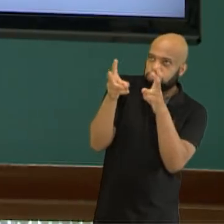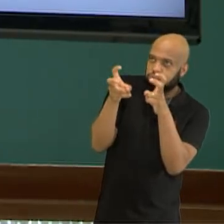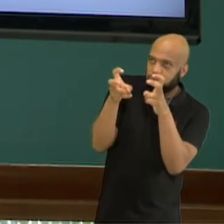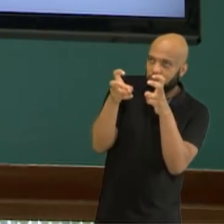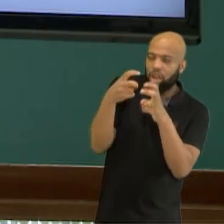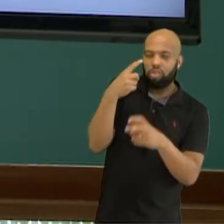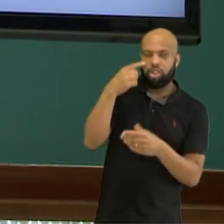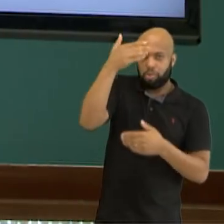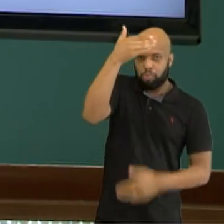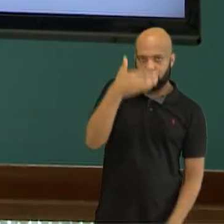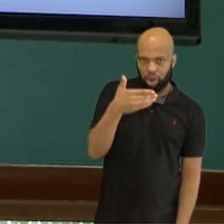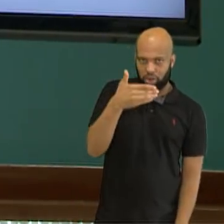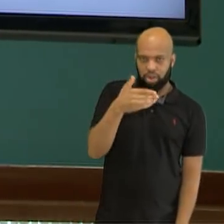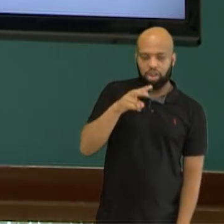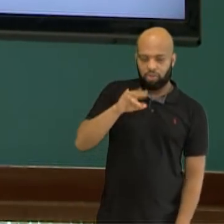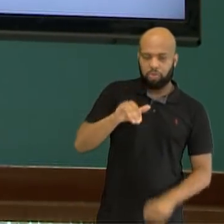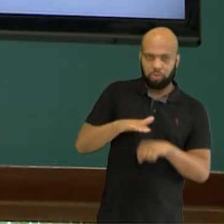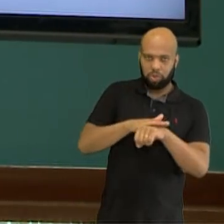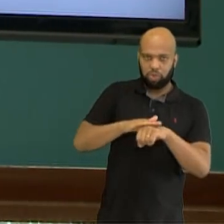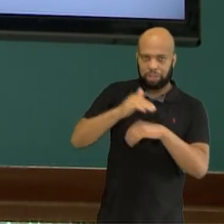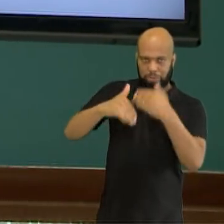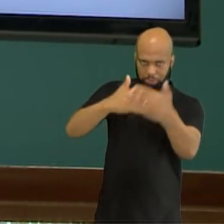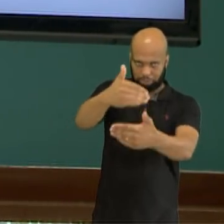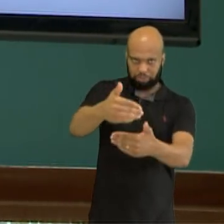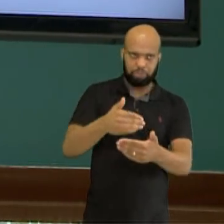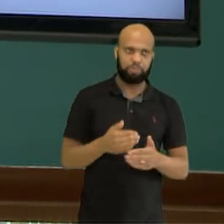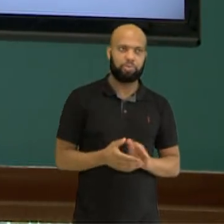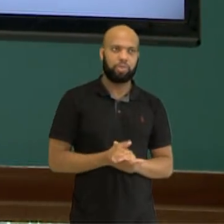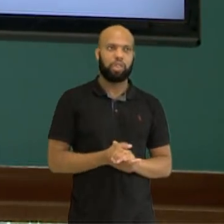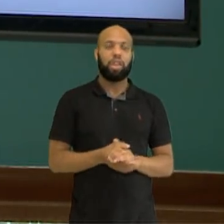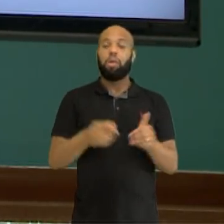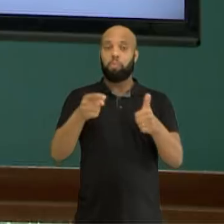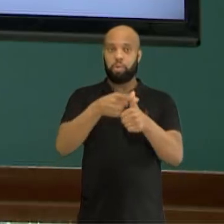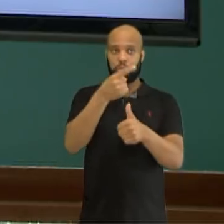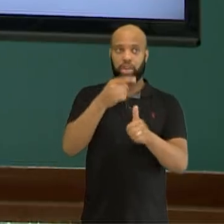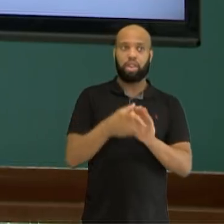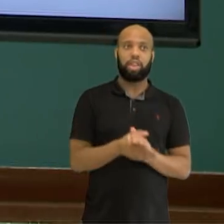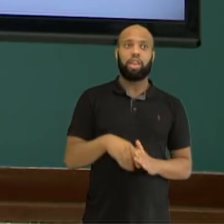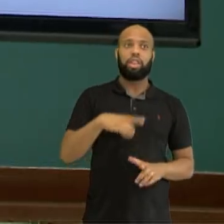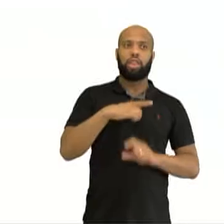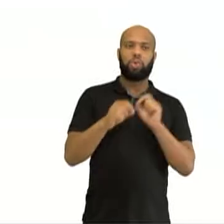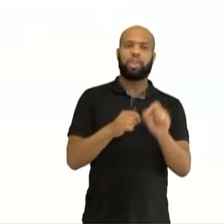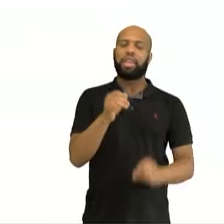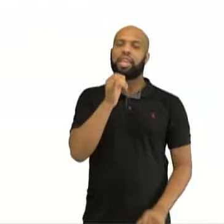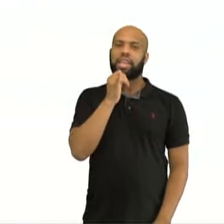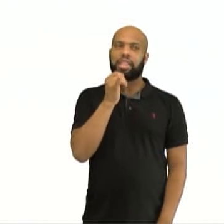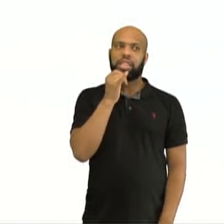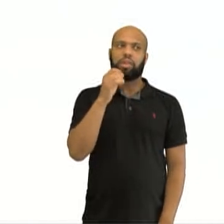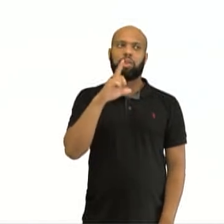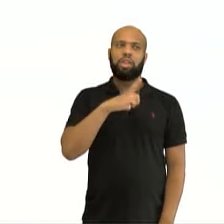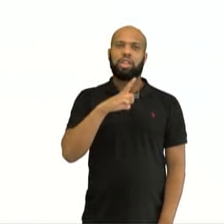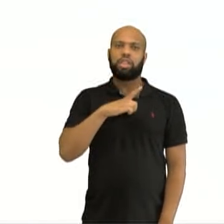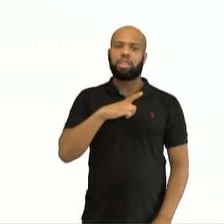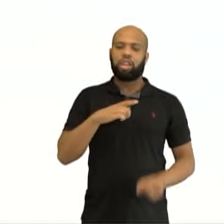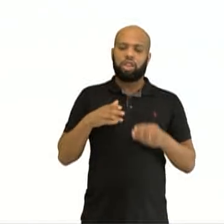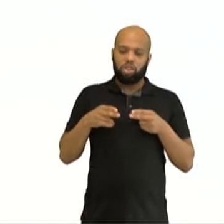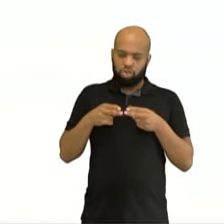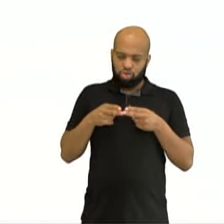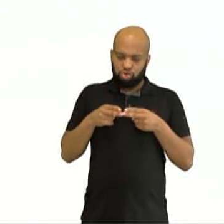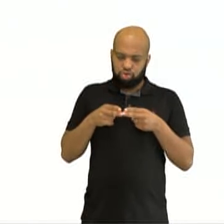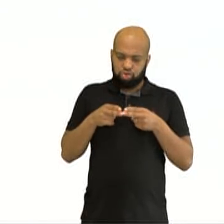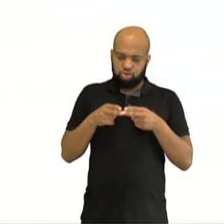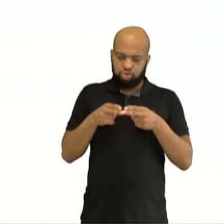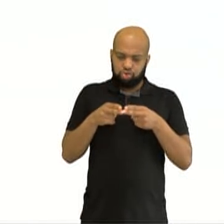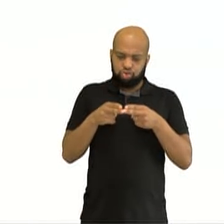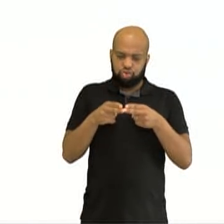essas evidências e a gente vai conversar ao longo da aula. Então a primeira é um navio quando ele some aos poucos no horizonte.